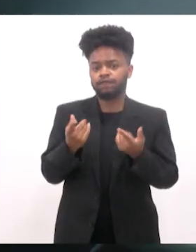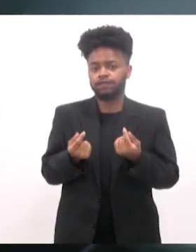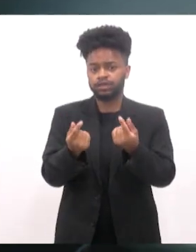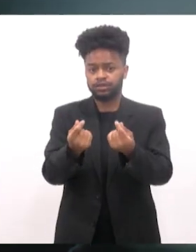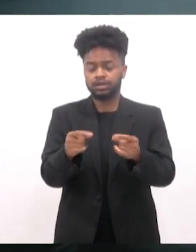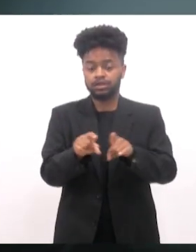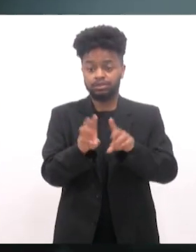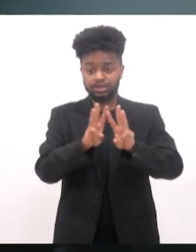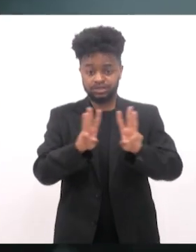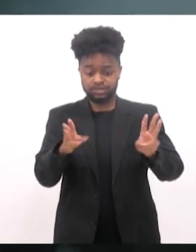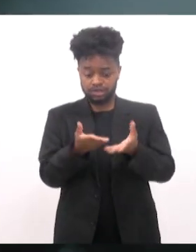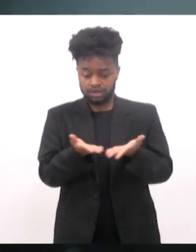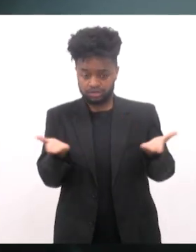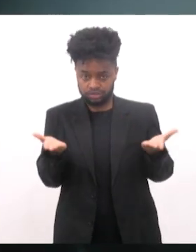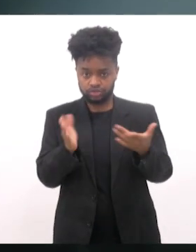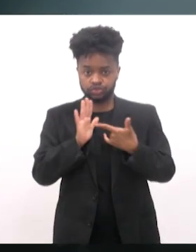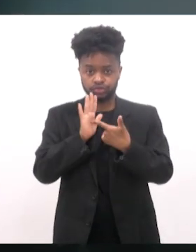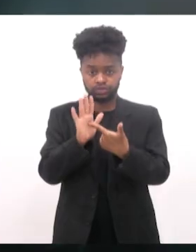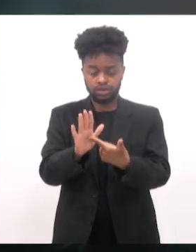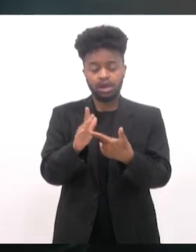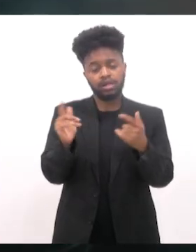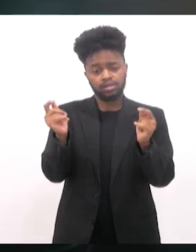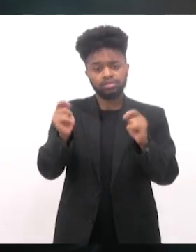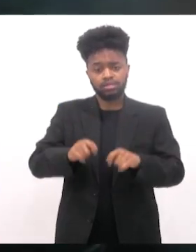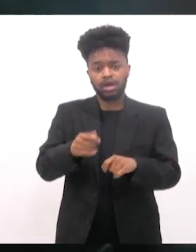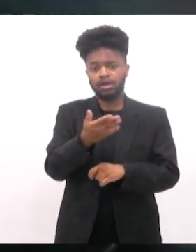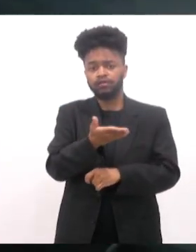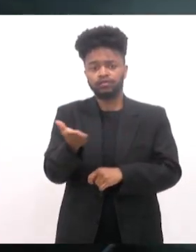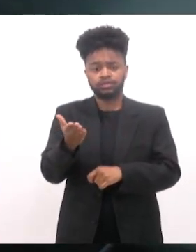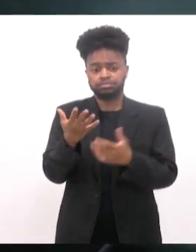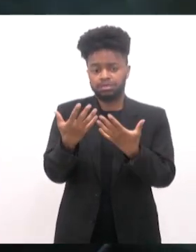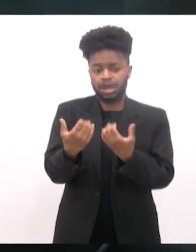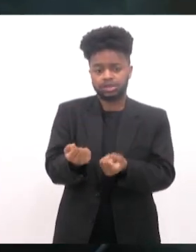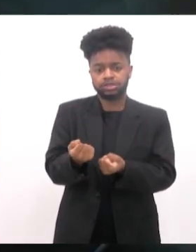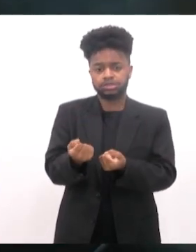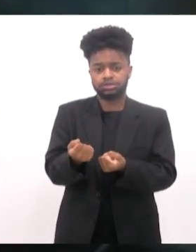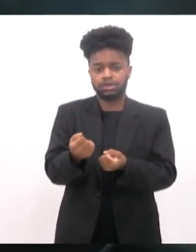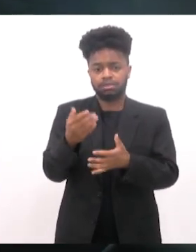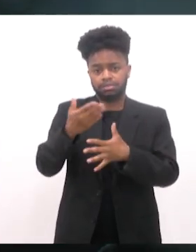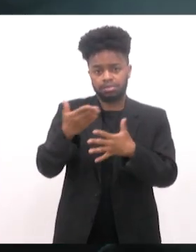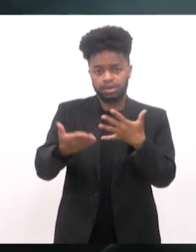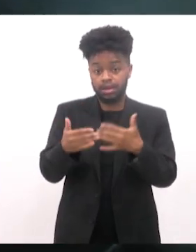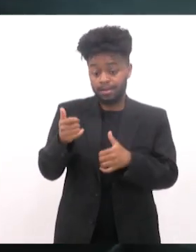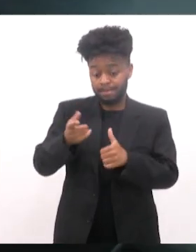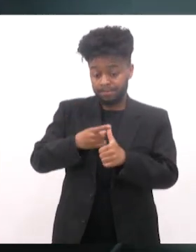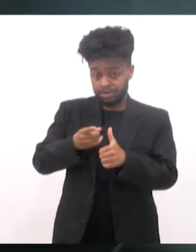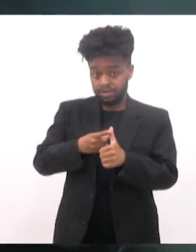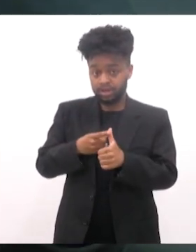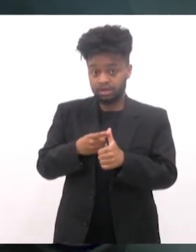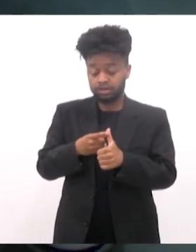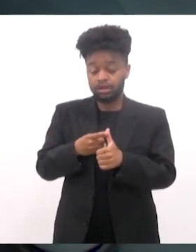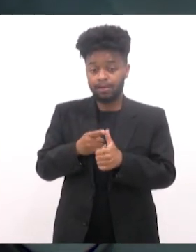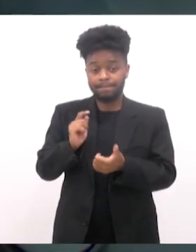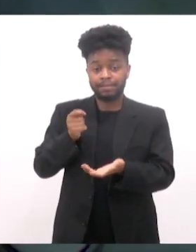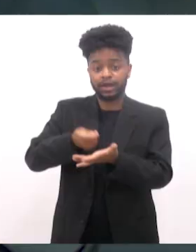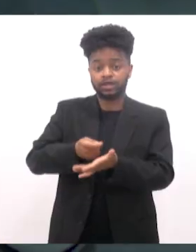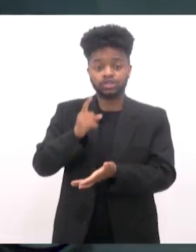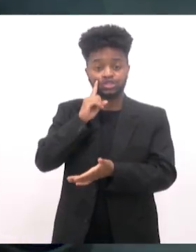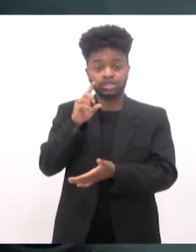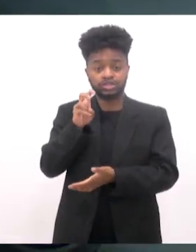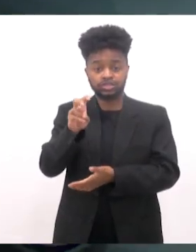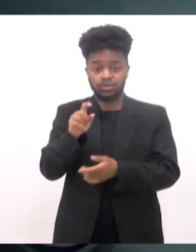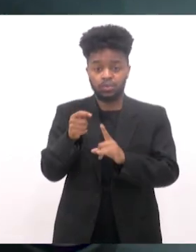No site indicado na tela, é possível fazer a adesão. A primeira parcela vence no dia 5 do mês seguinte